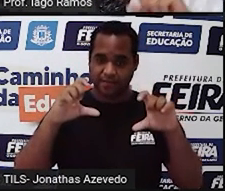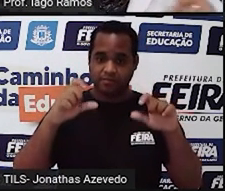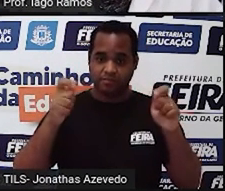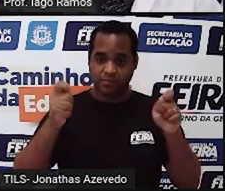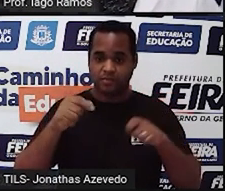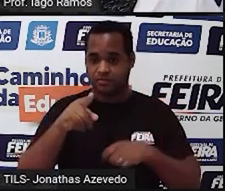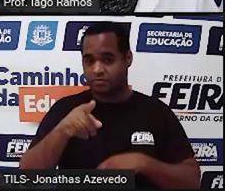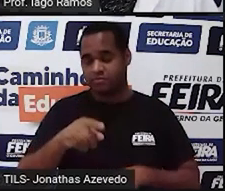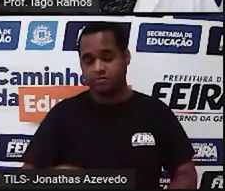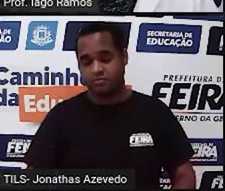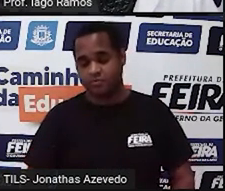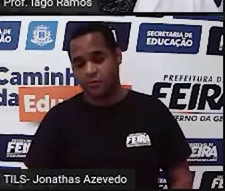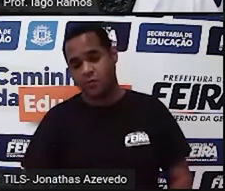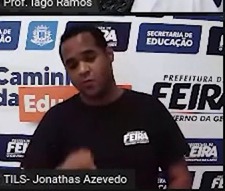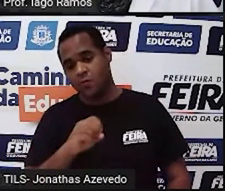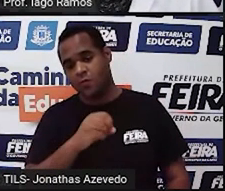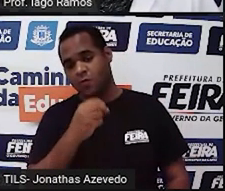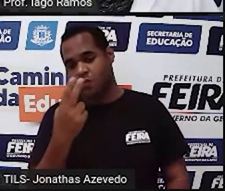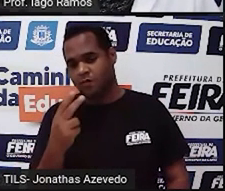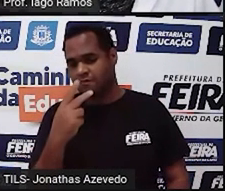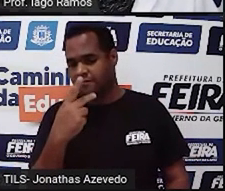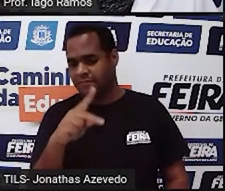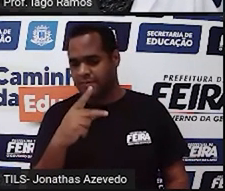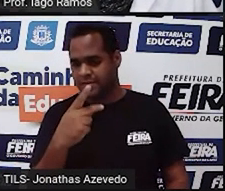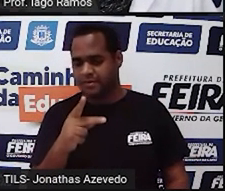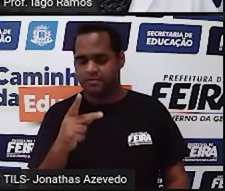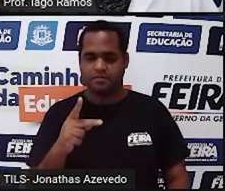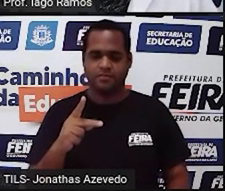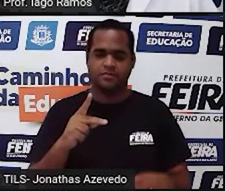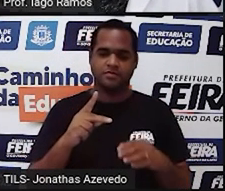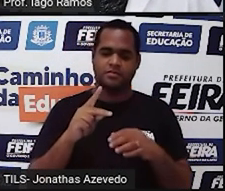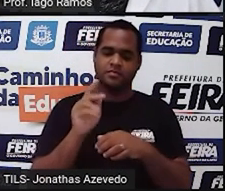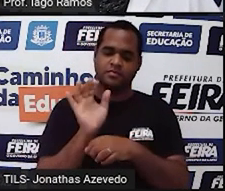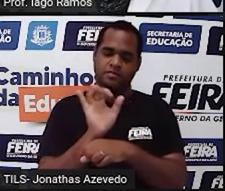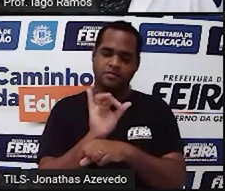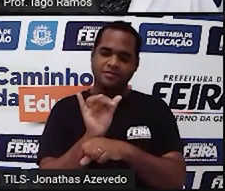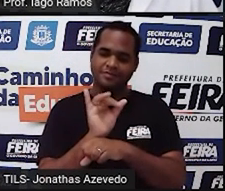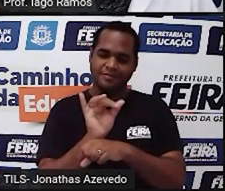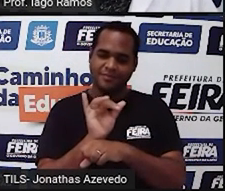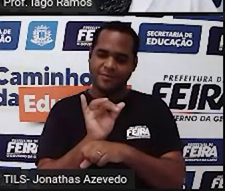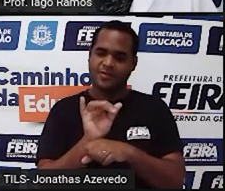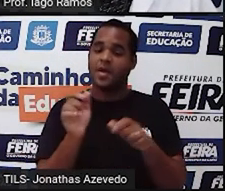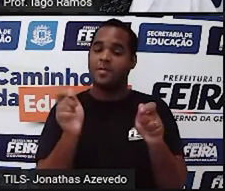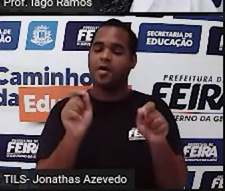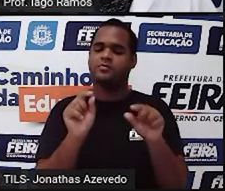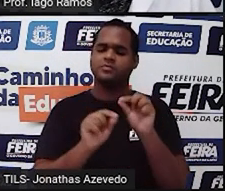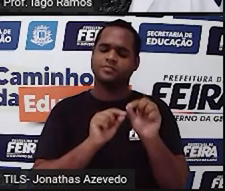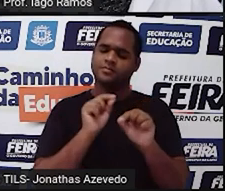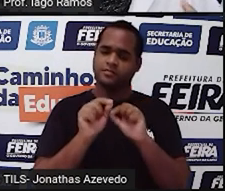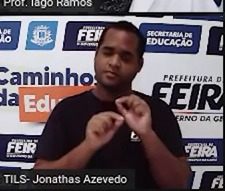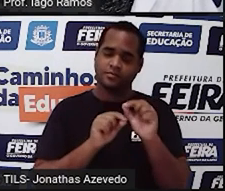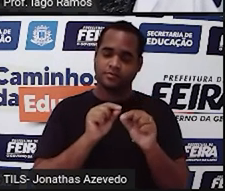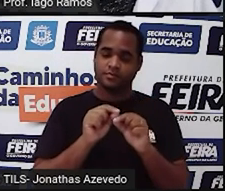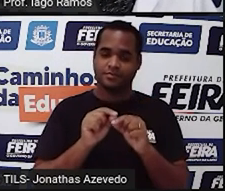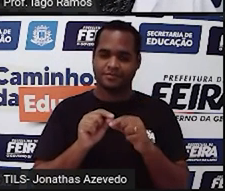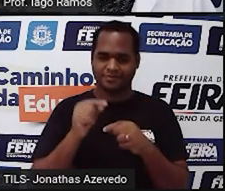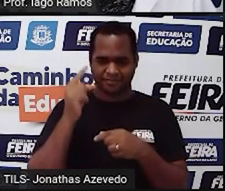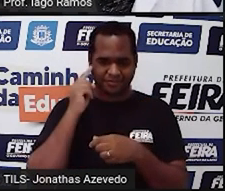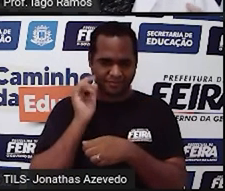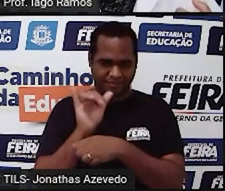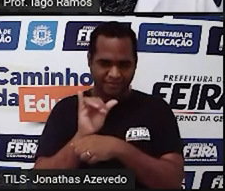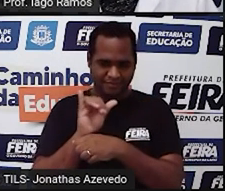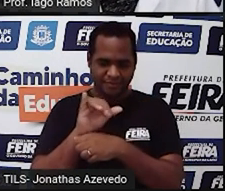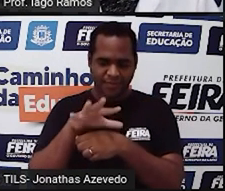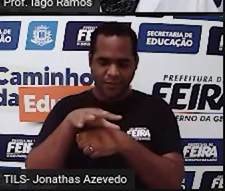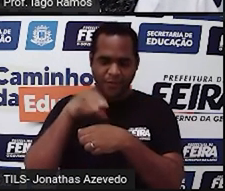se você tiver acompanhando a aula pelo canal do YouTube que é que você pode fazer você pode